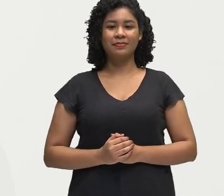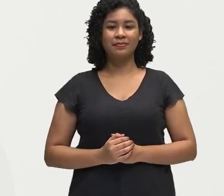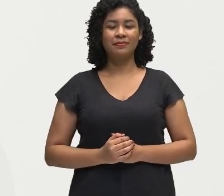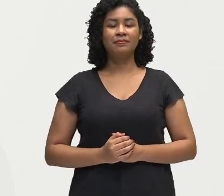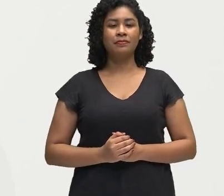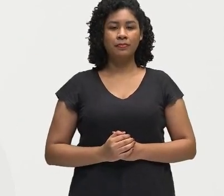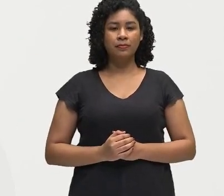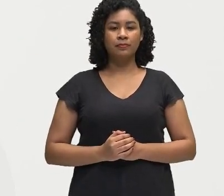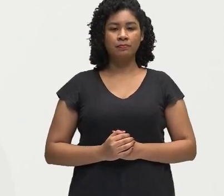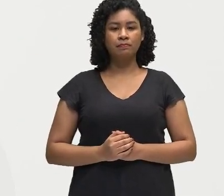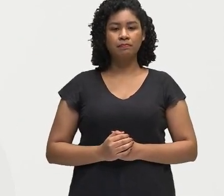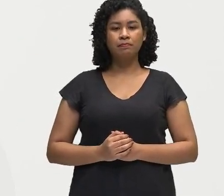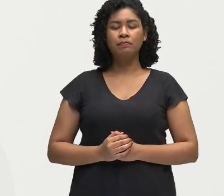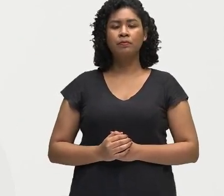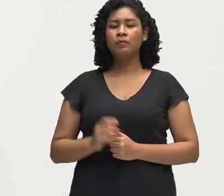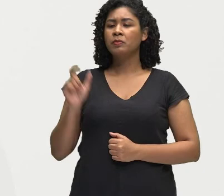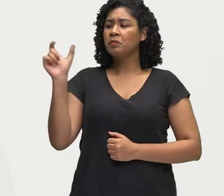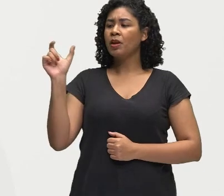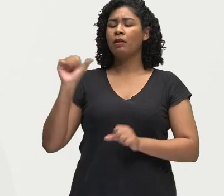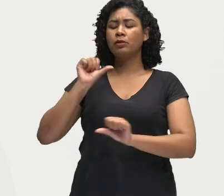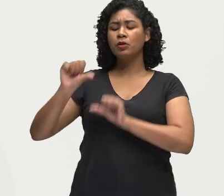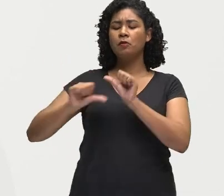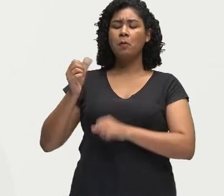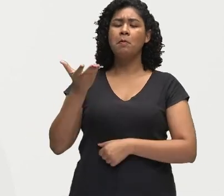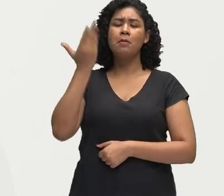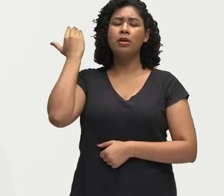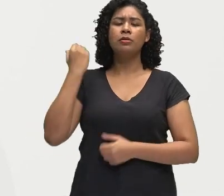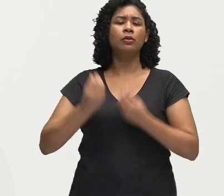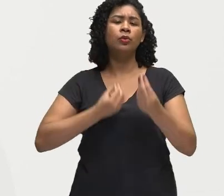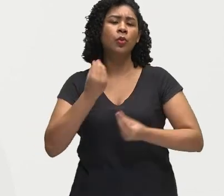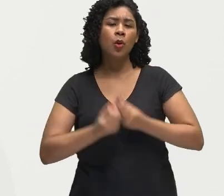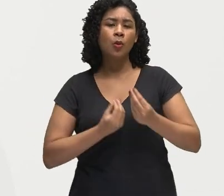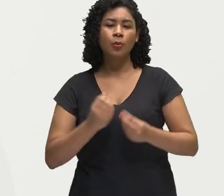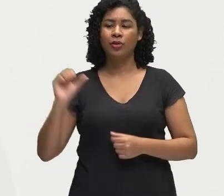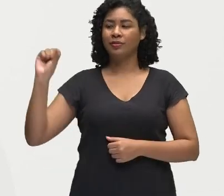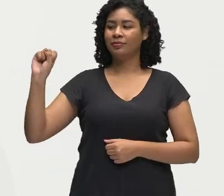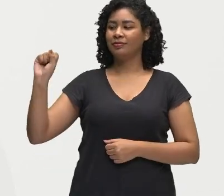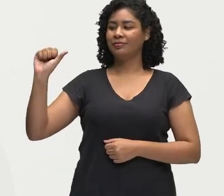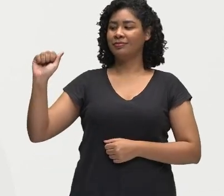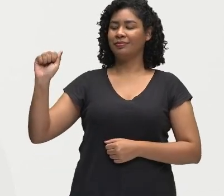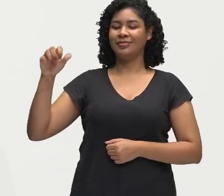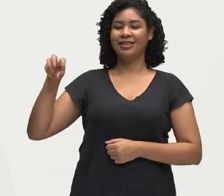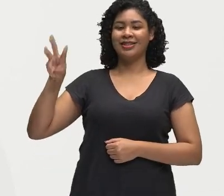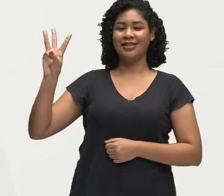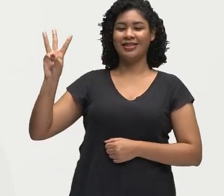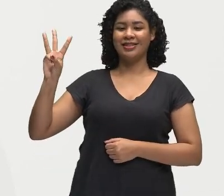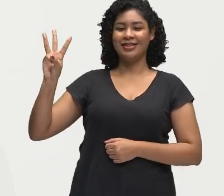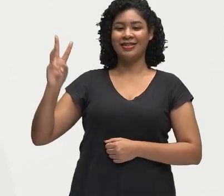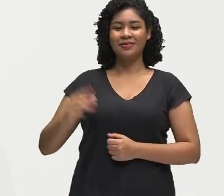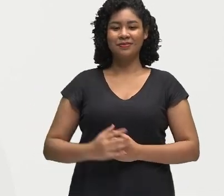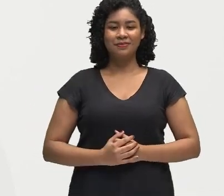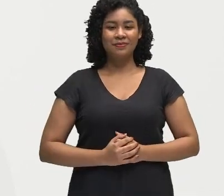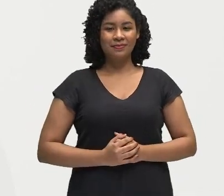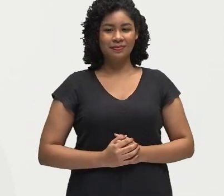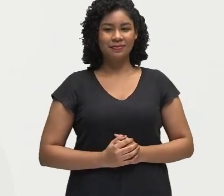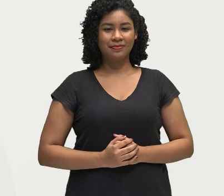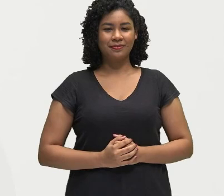é o verbo no passado do verbo see aqui, verbo ver? Saw, saw,